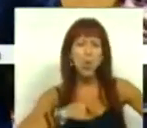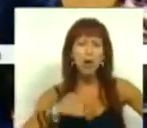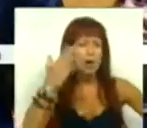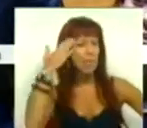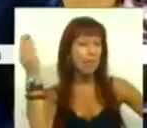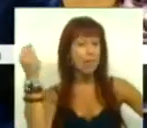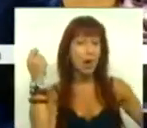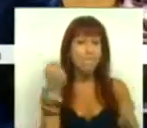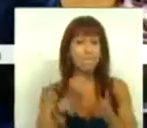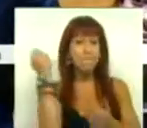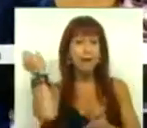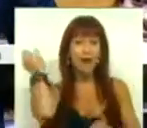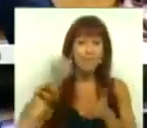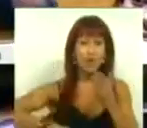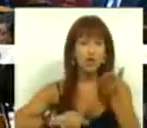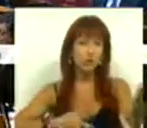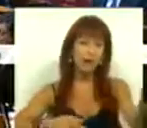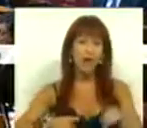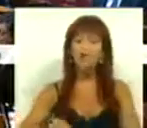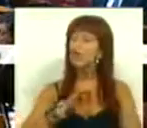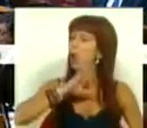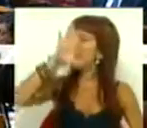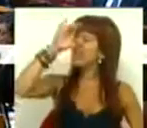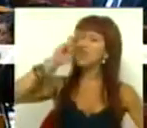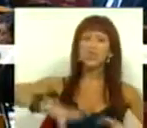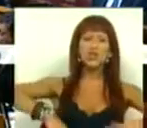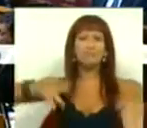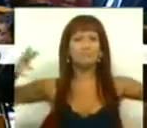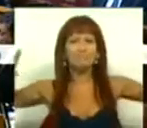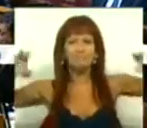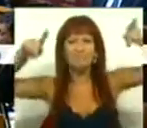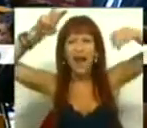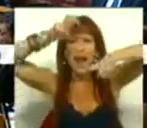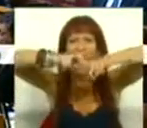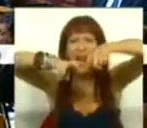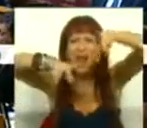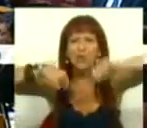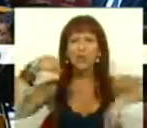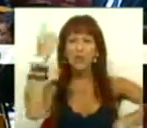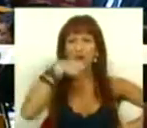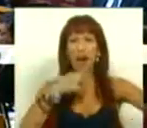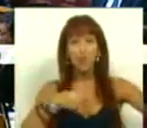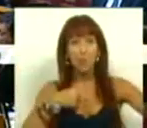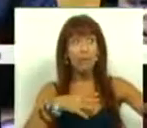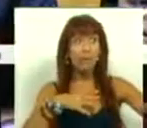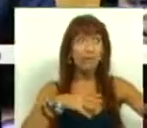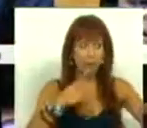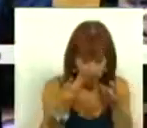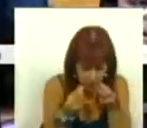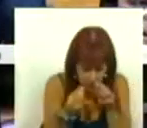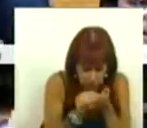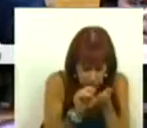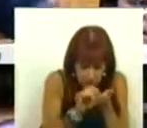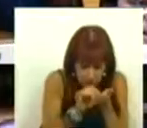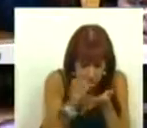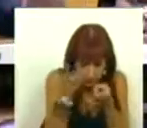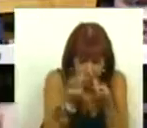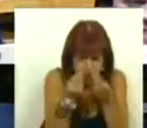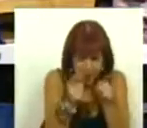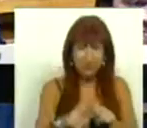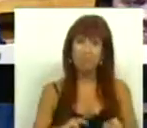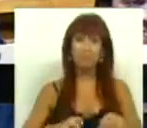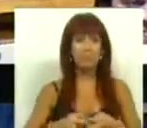de memória pagassem imposto, o Sr. Ministro das Finanças, que está ali com cara de preocupado a fazer contas, não